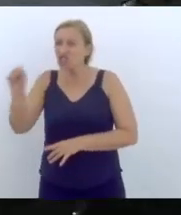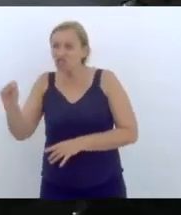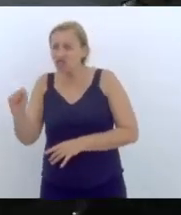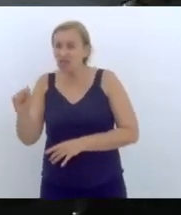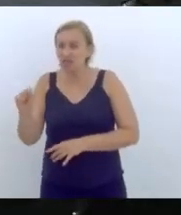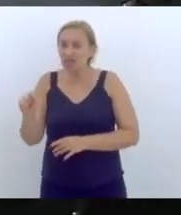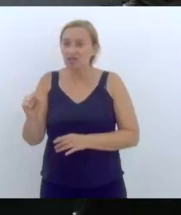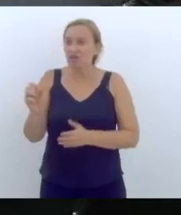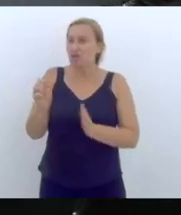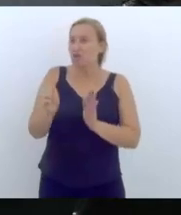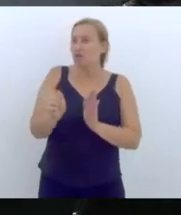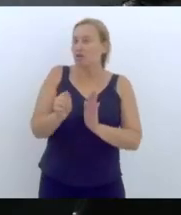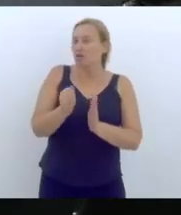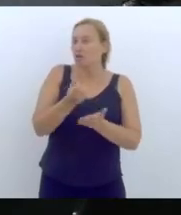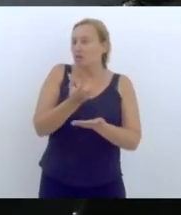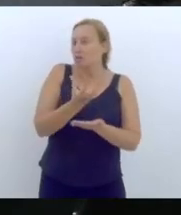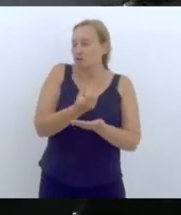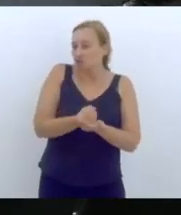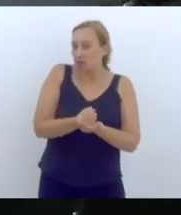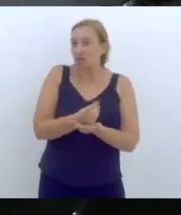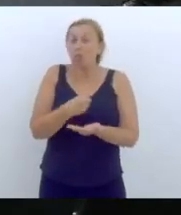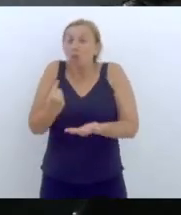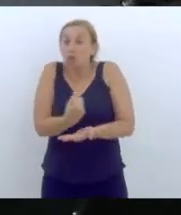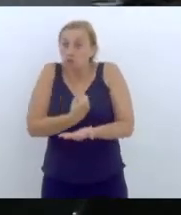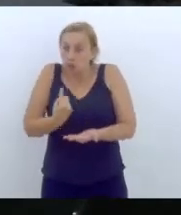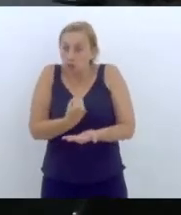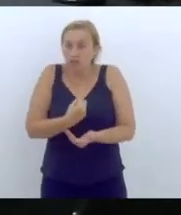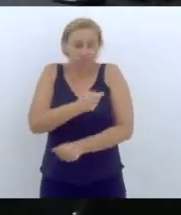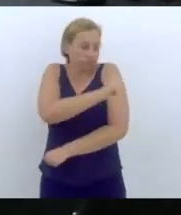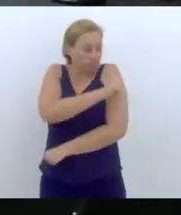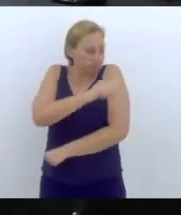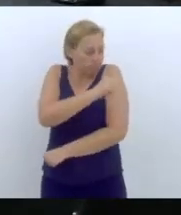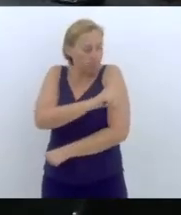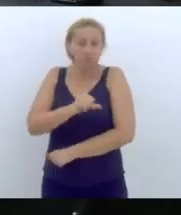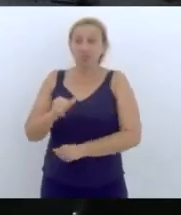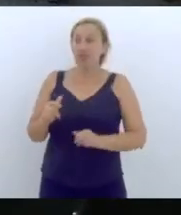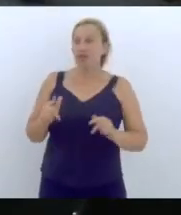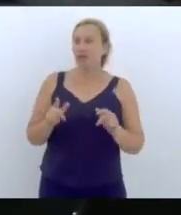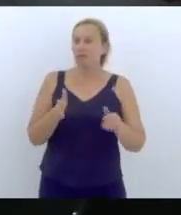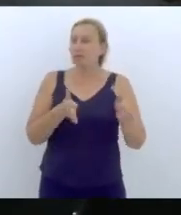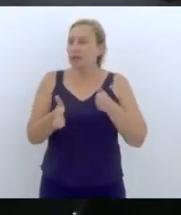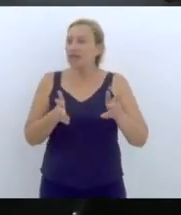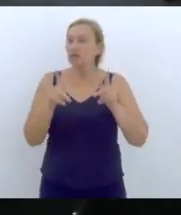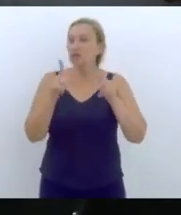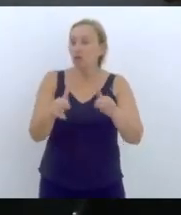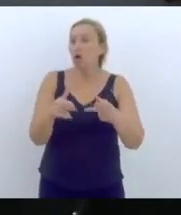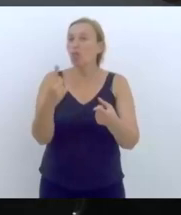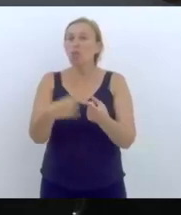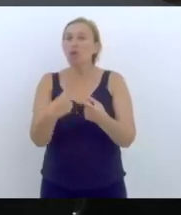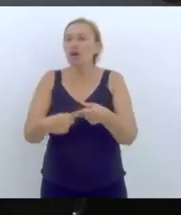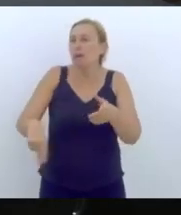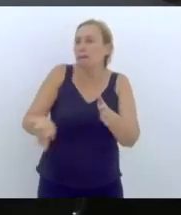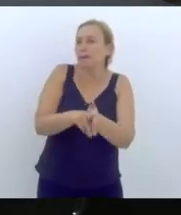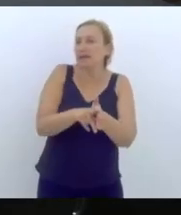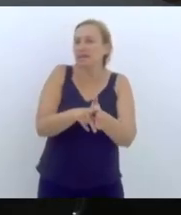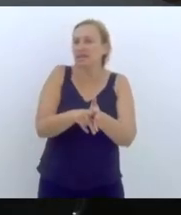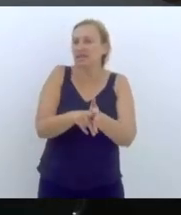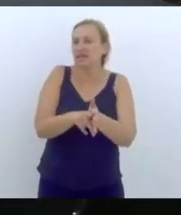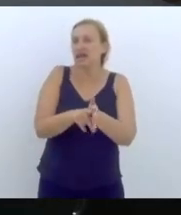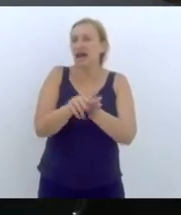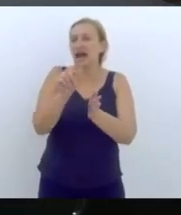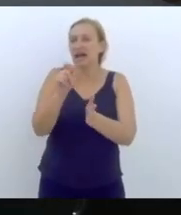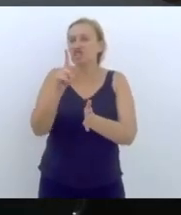foi protocolada tanto por nós quanto a enfermeira Rejane à mesma época, porque fazia parte da agenda